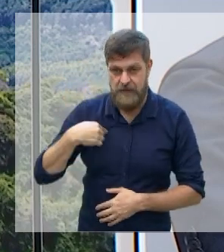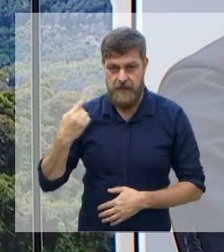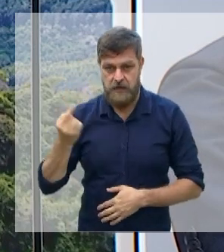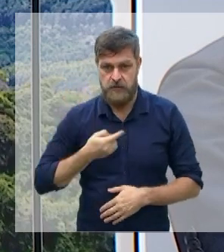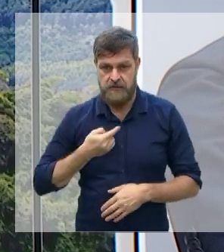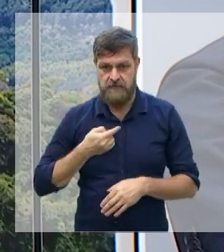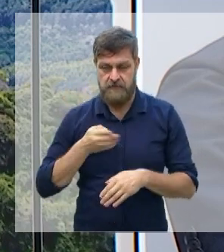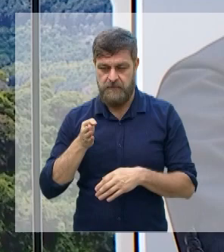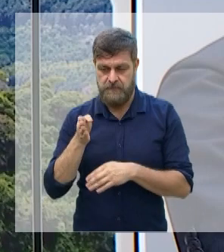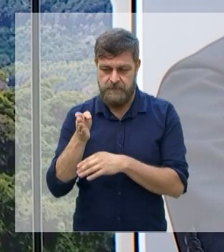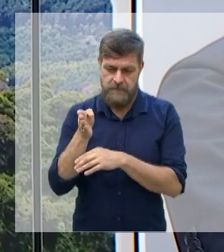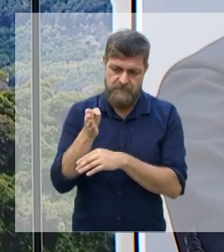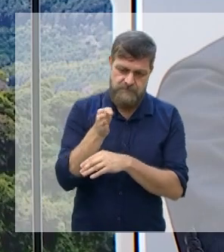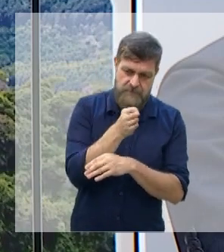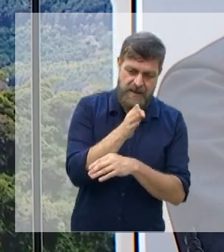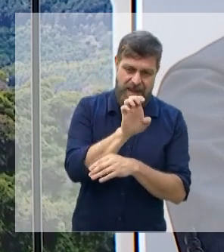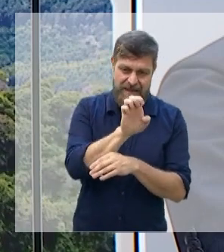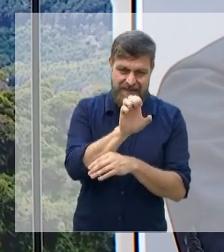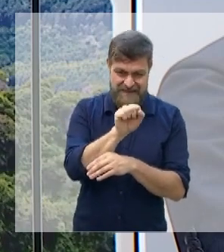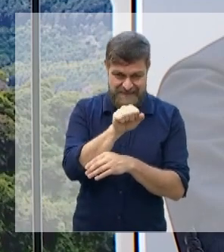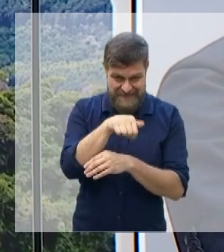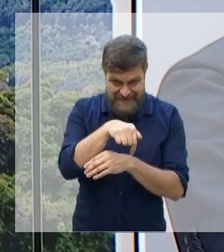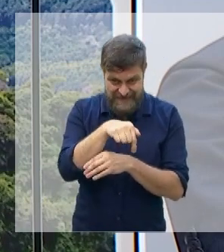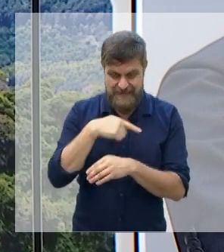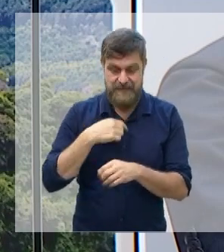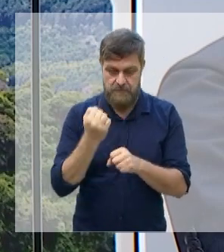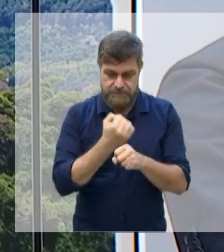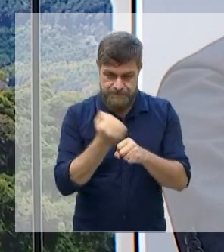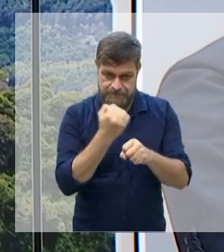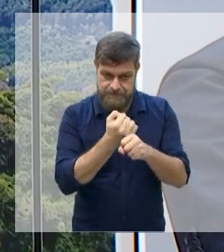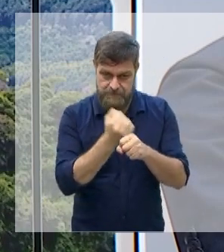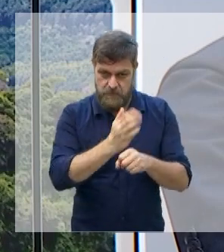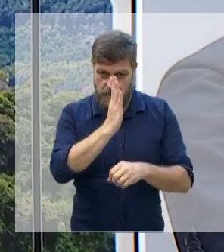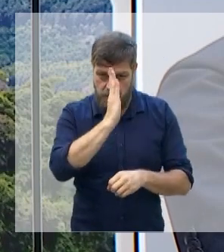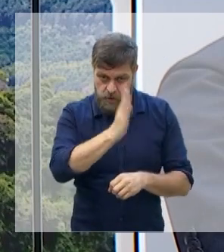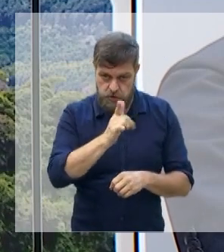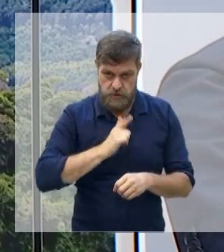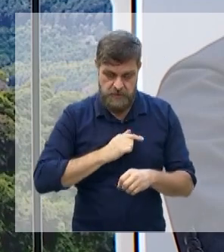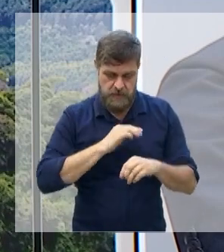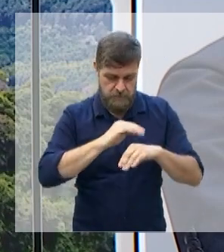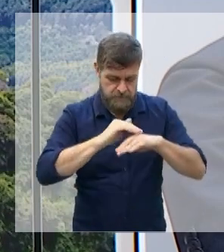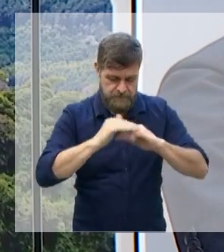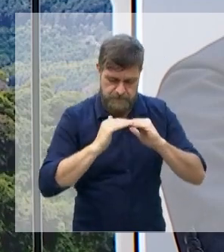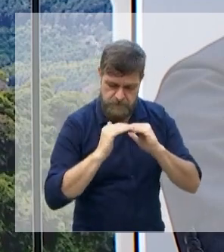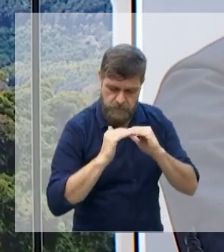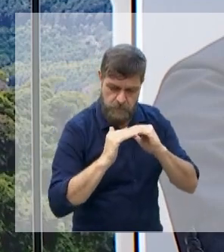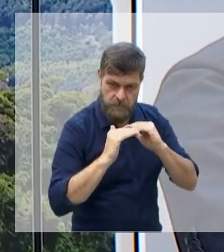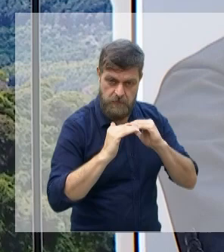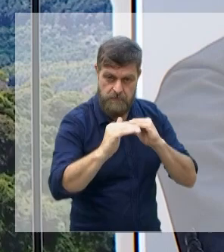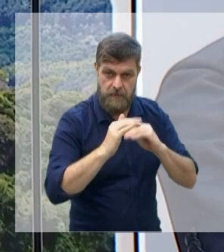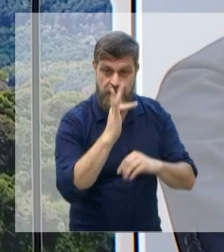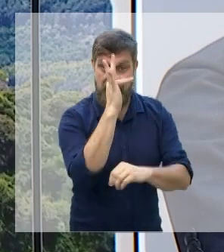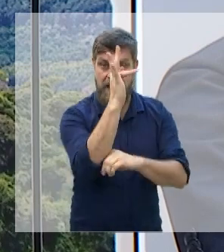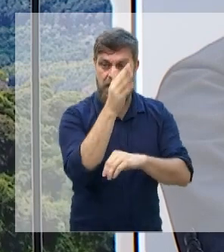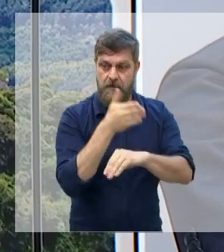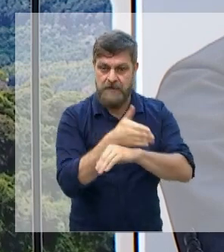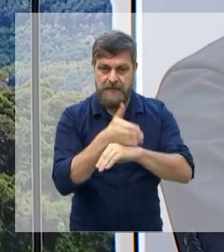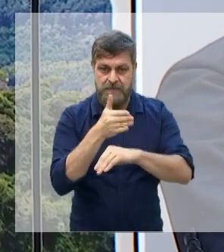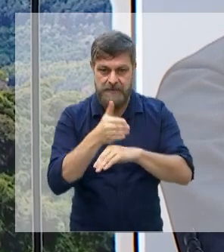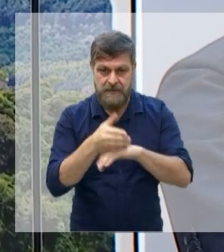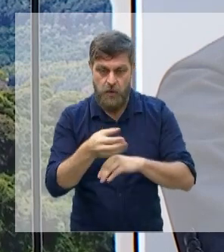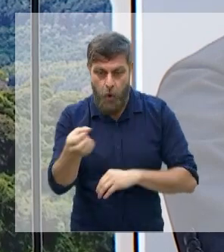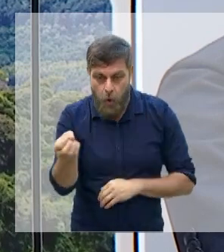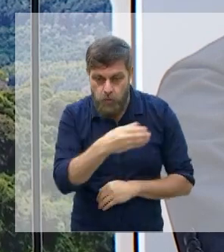vamos sair um pouquinho a esquerda estamos já em obras j-lo a terraplanagem no feita do terminal novo